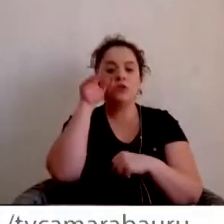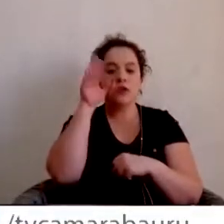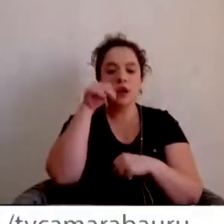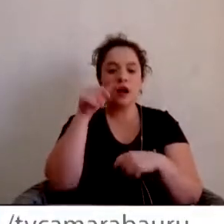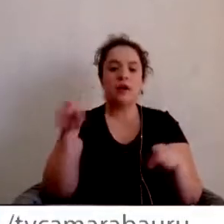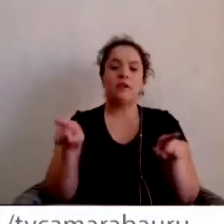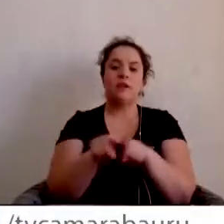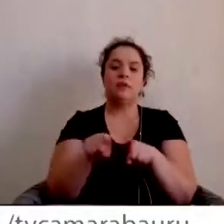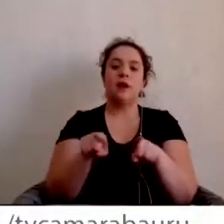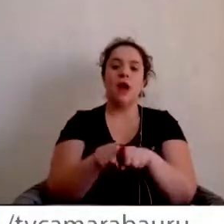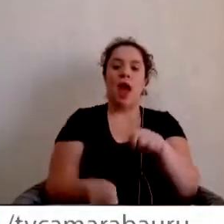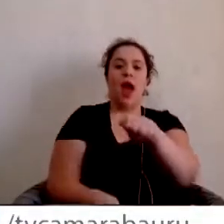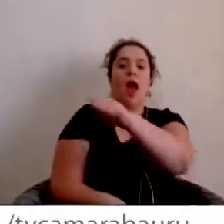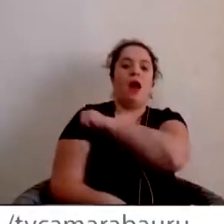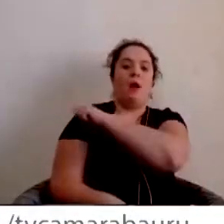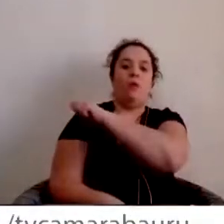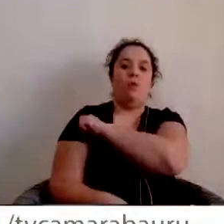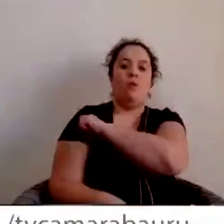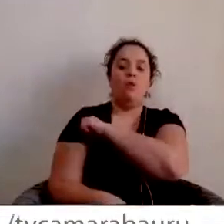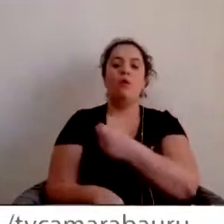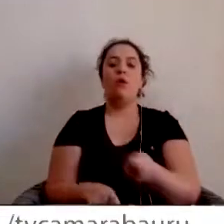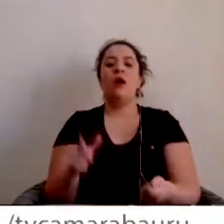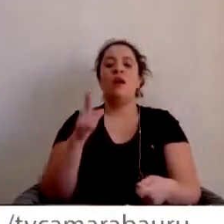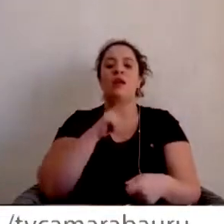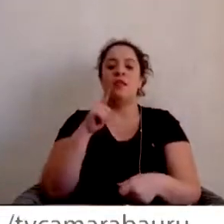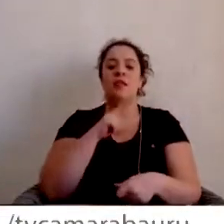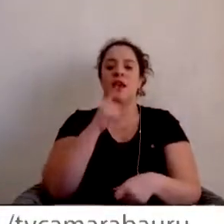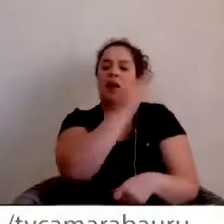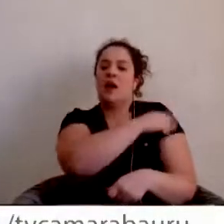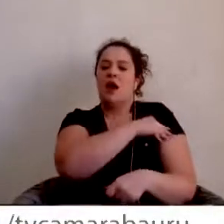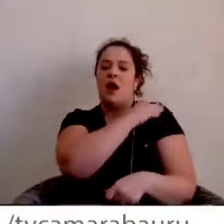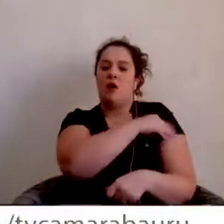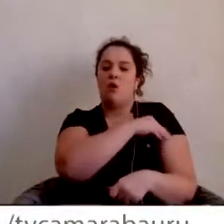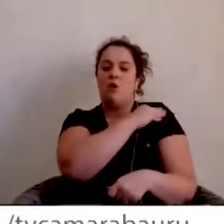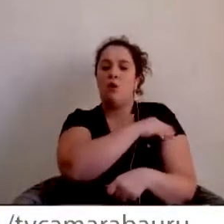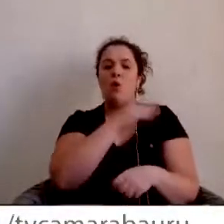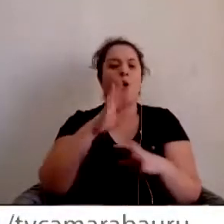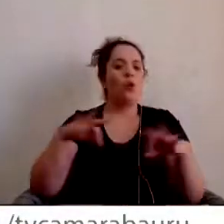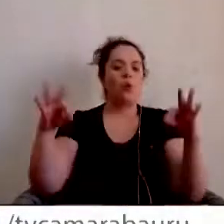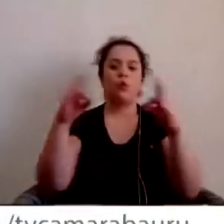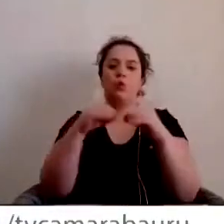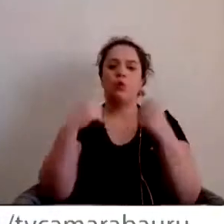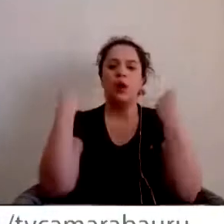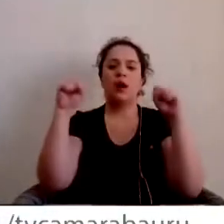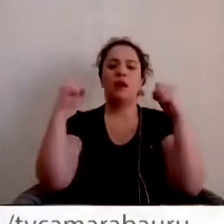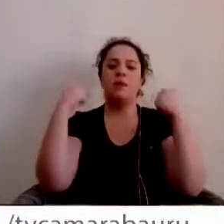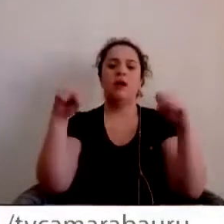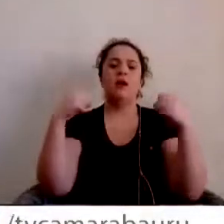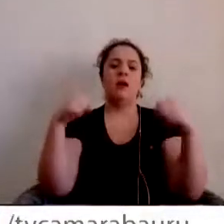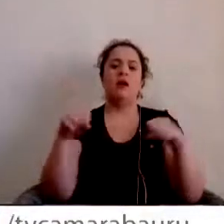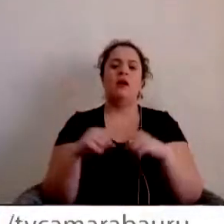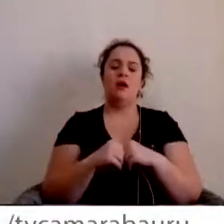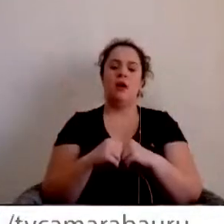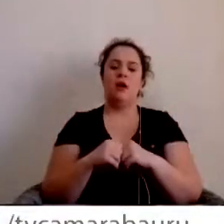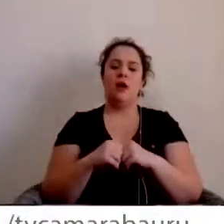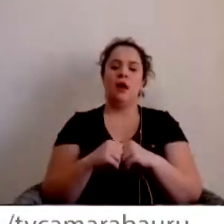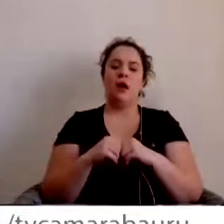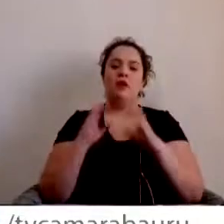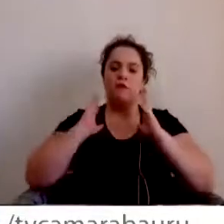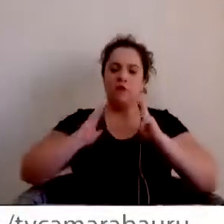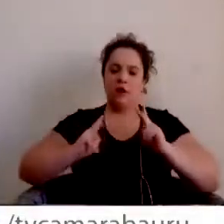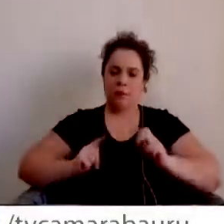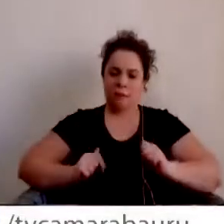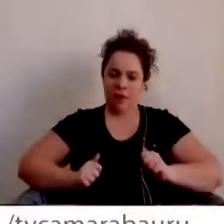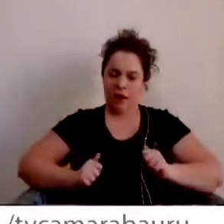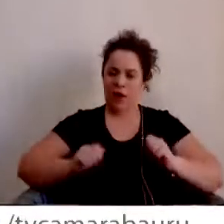pela academia toda, protocolo de entrada na academia. Nós vamos fazer a desinfecção de todos os aparelhos a todo